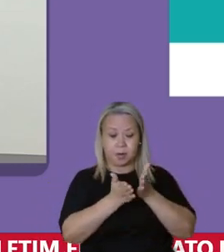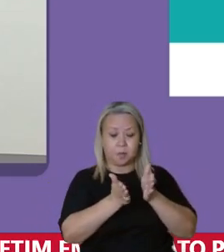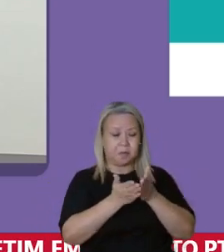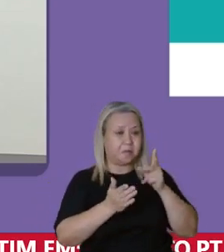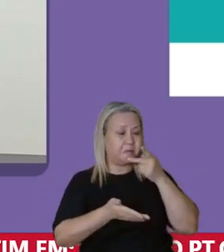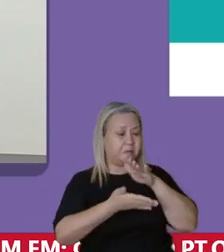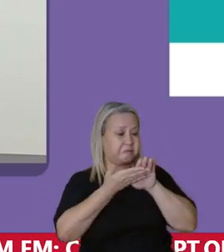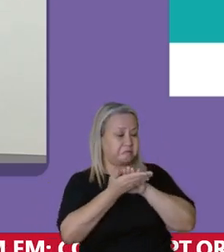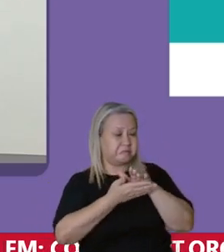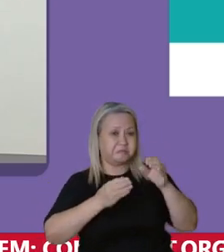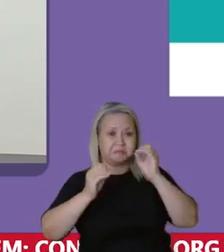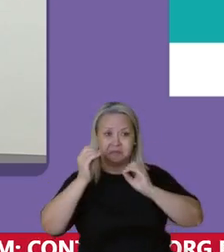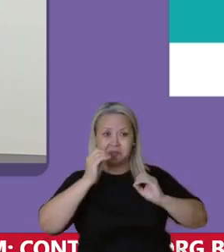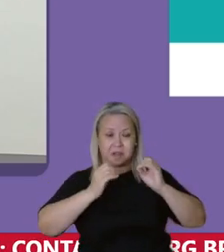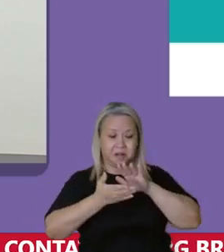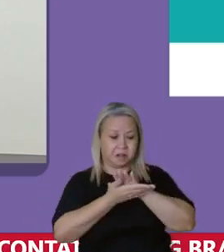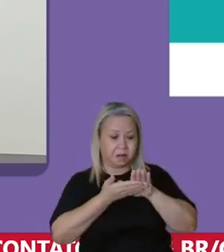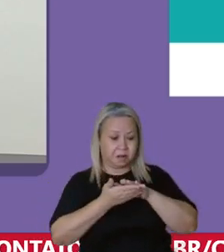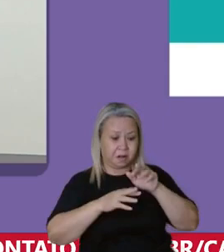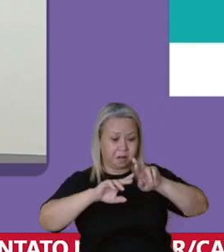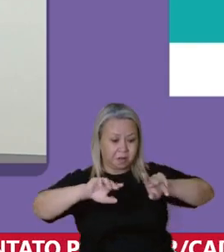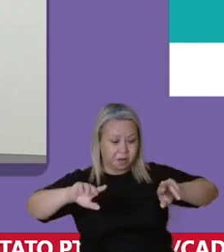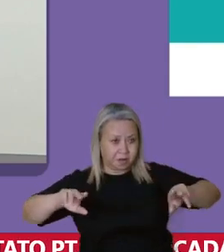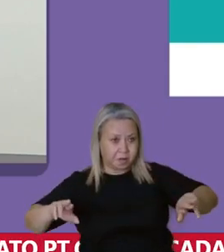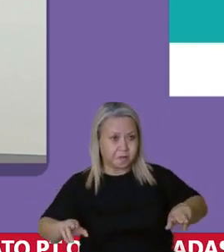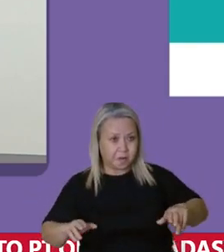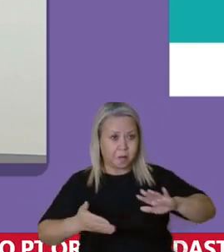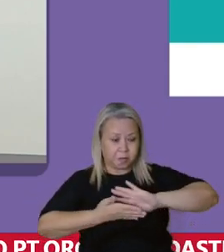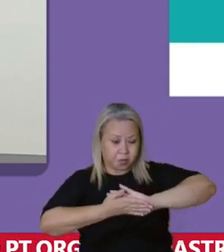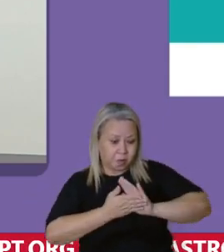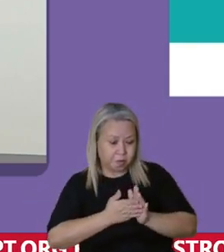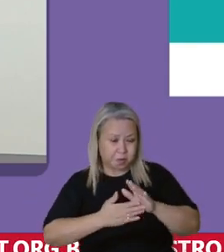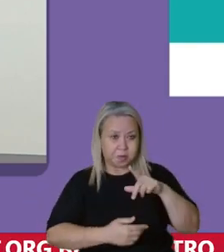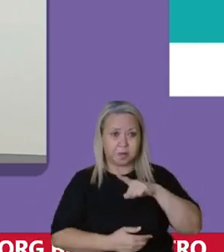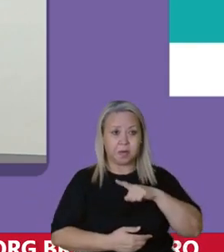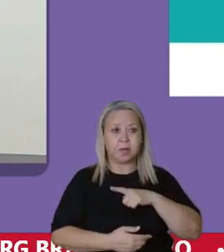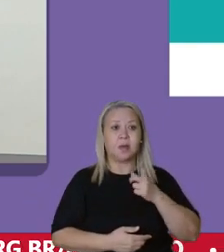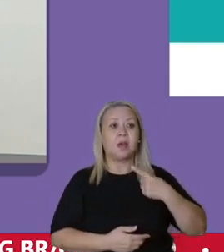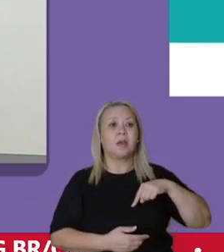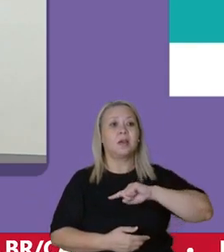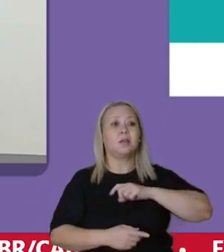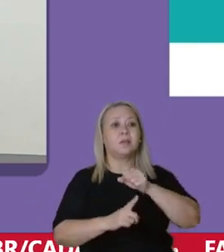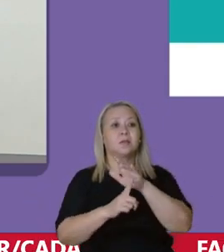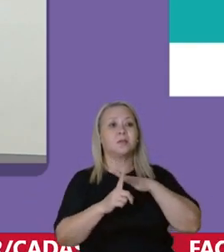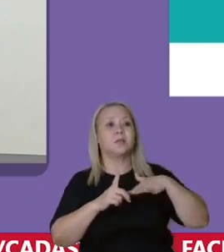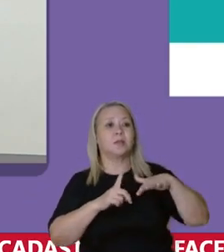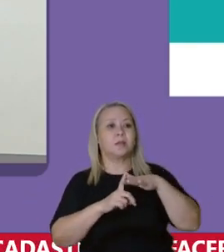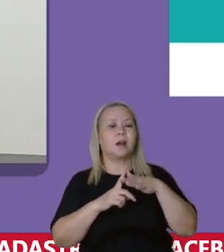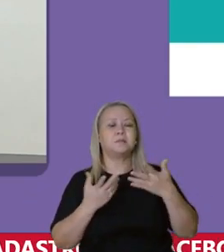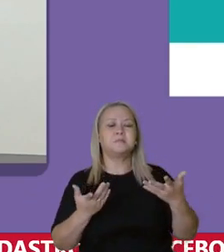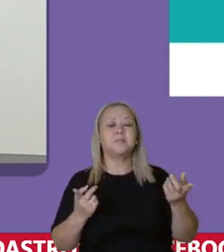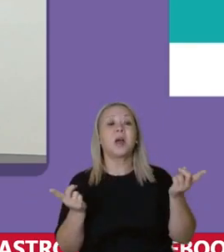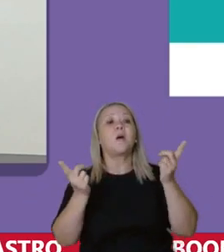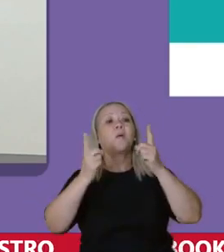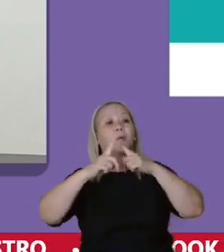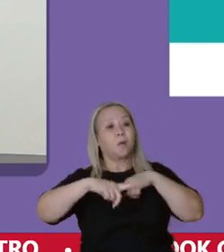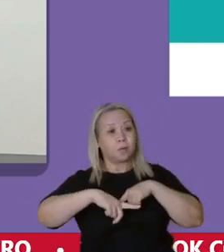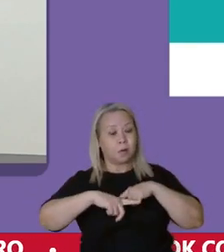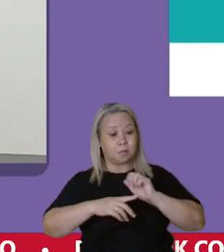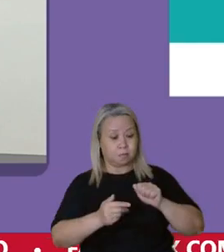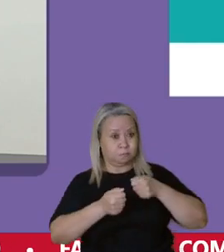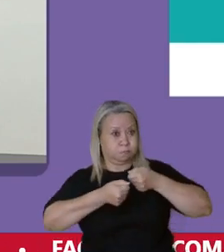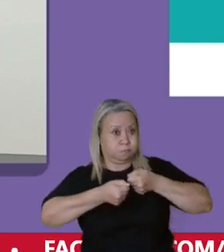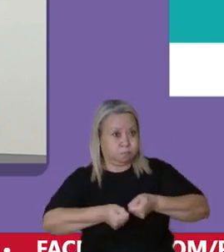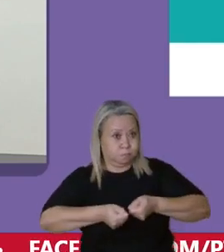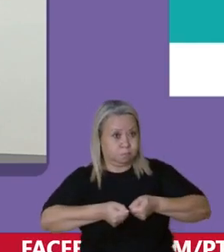mais em enfrentamento às diversas formas de opressões existentes na nossa sociedade. Pelo contrário,